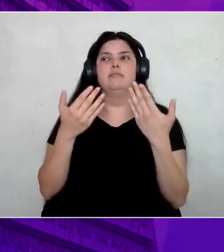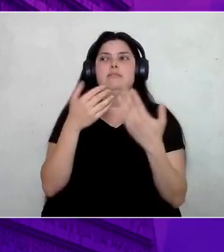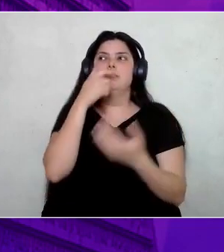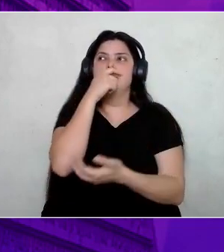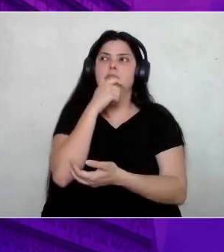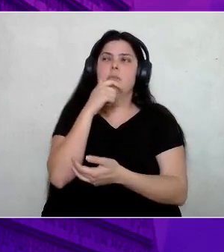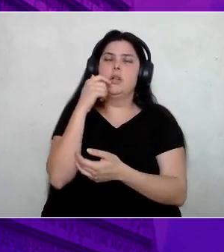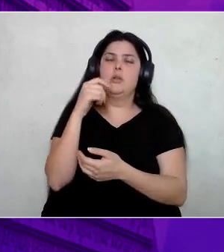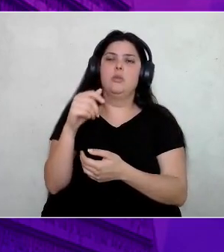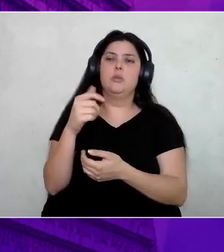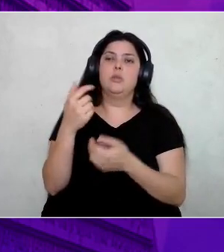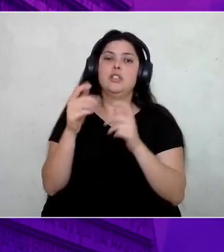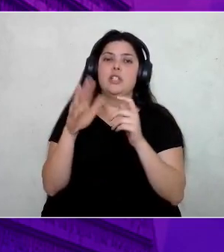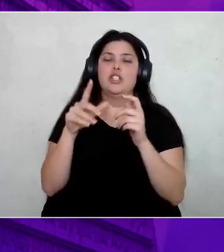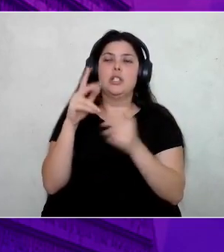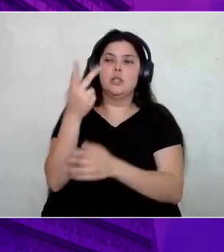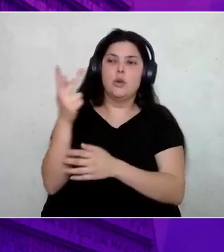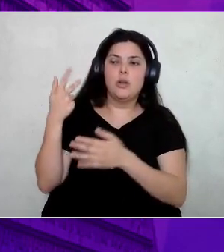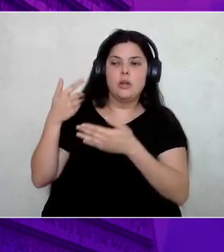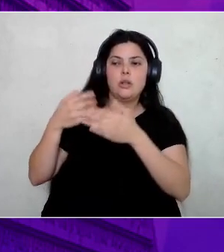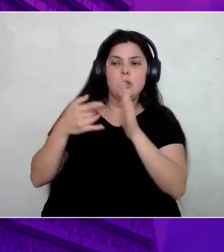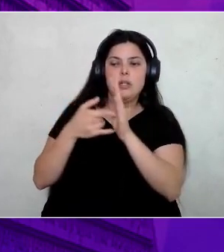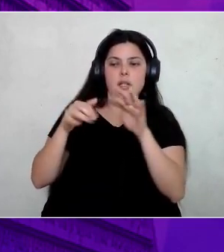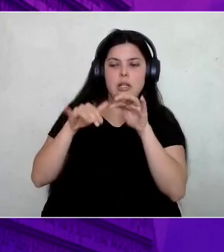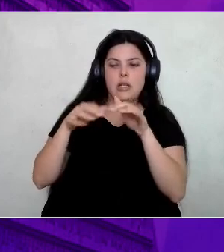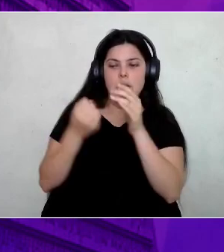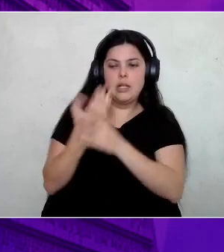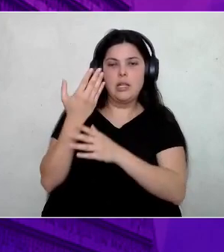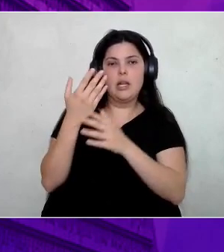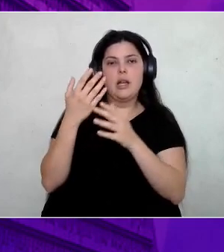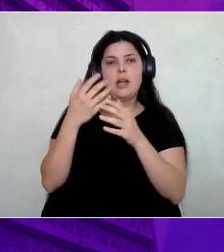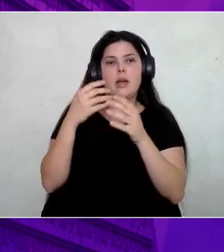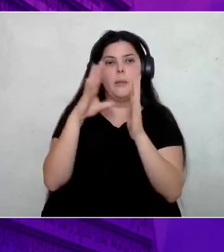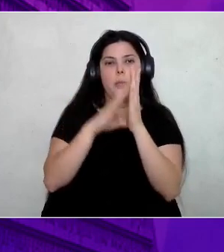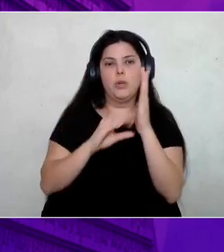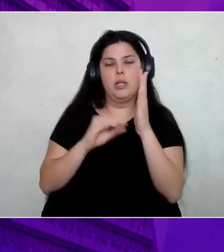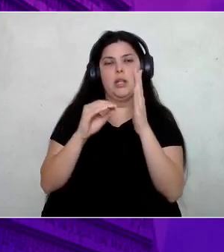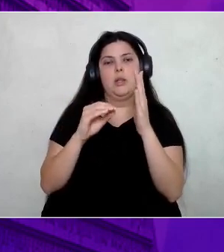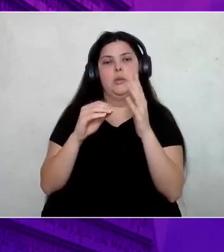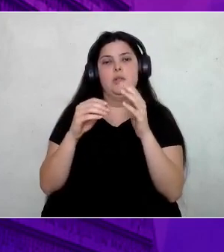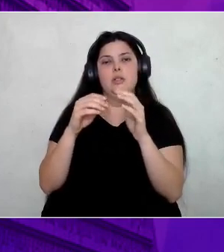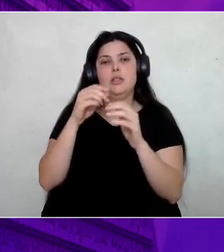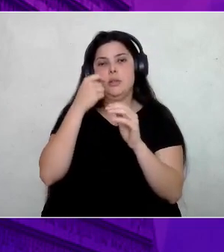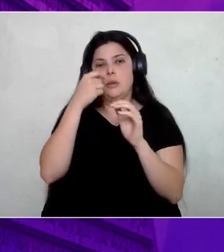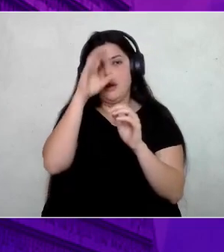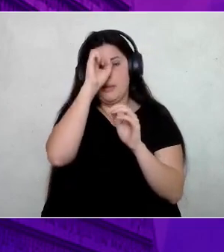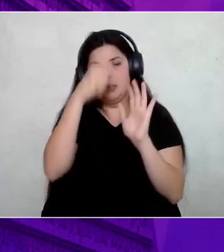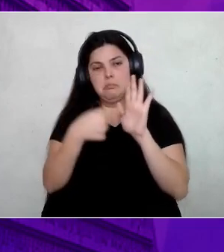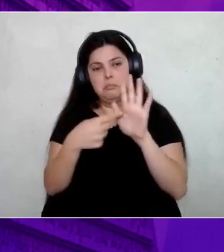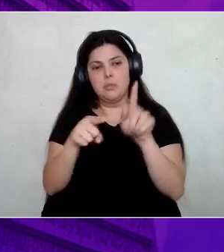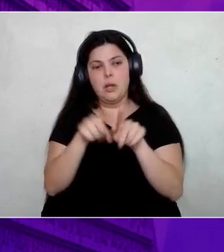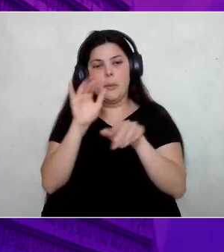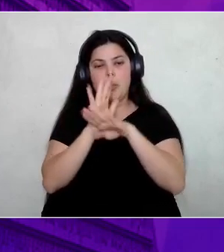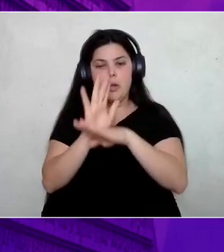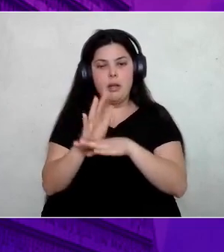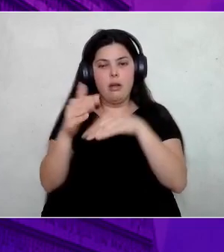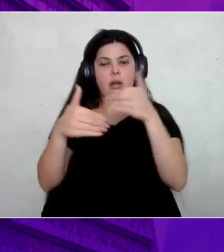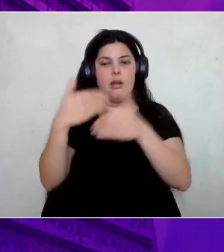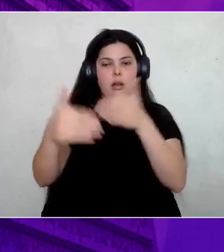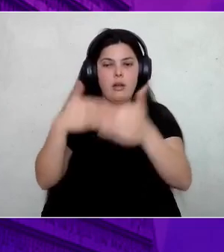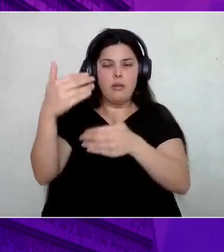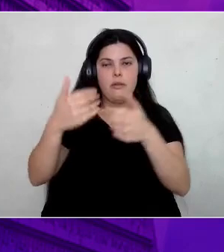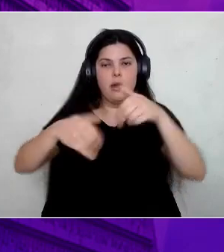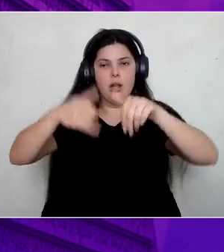de desenvolver modelos de machine learning lá dentro para auxiliar nas operações, para auxiliar em análises preditivas, para